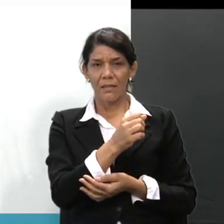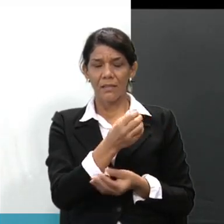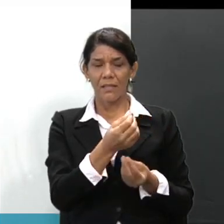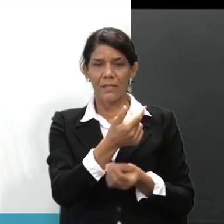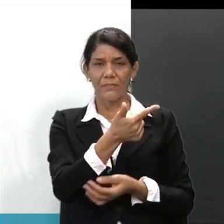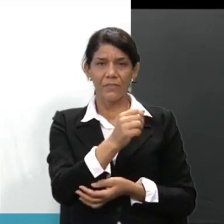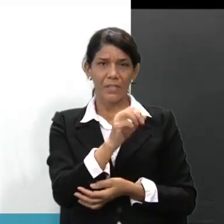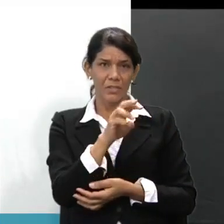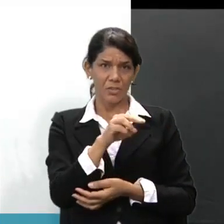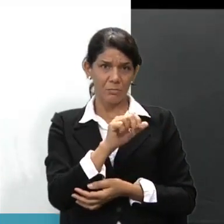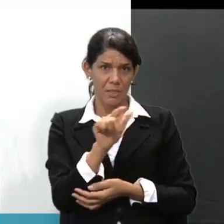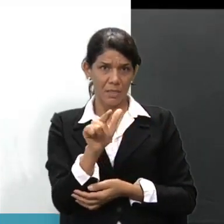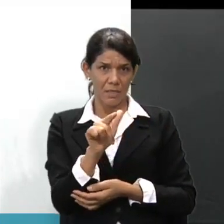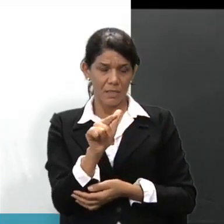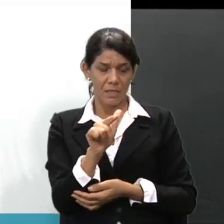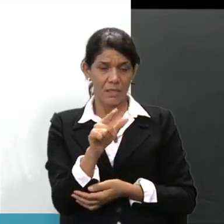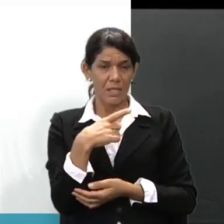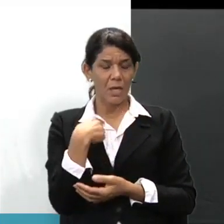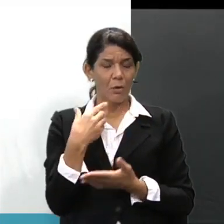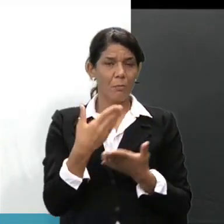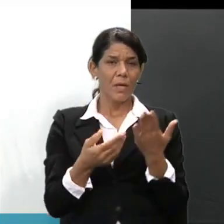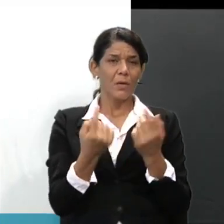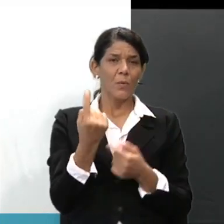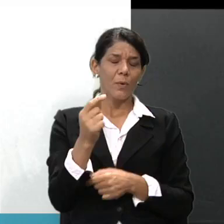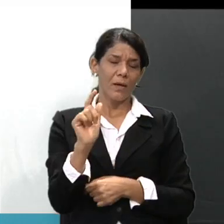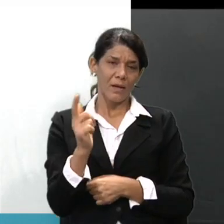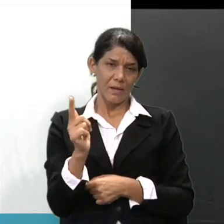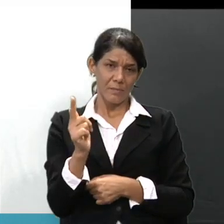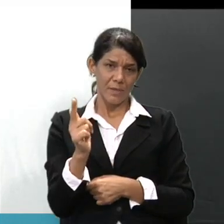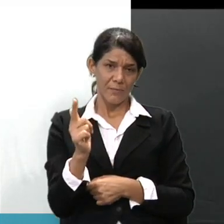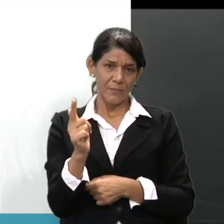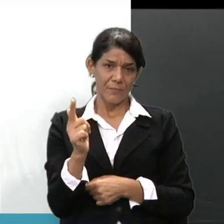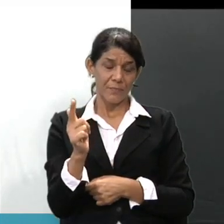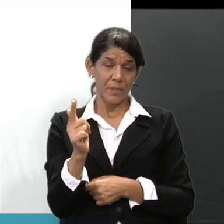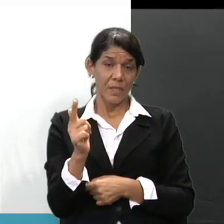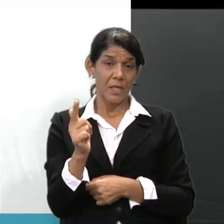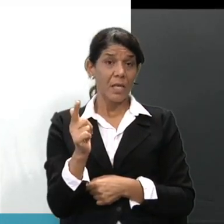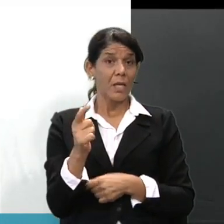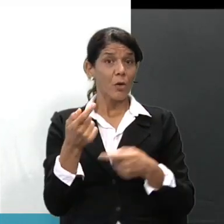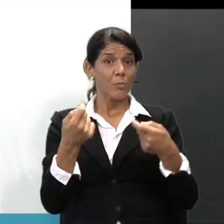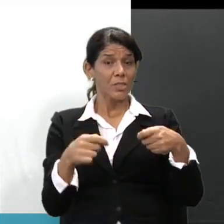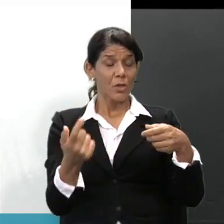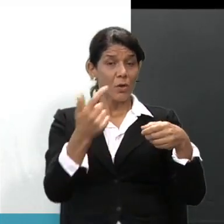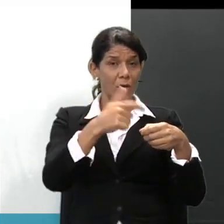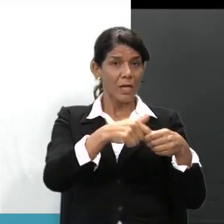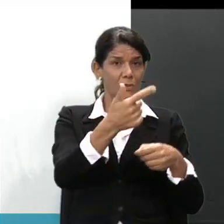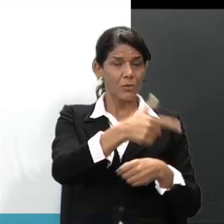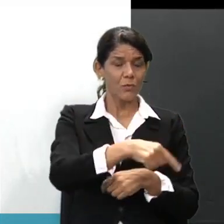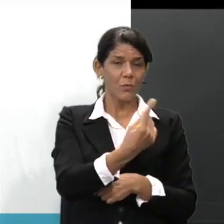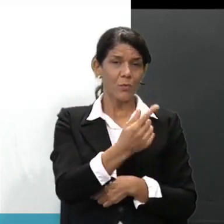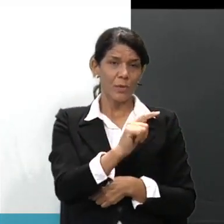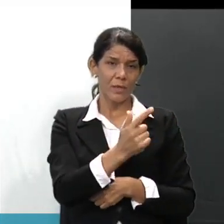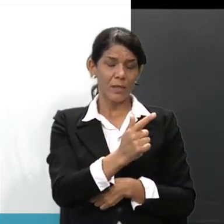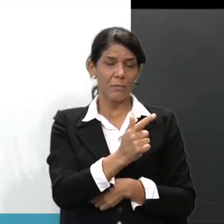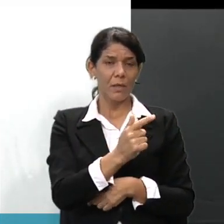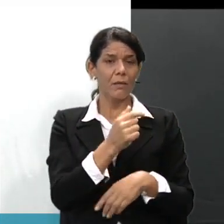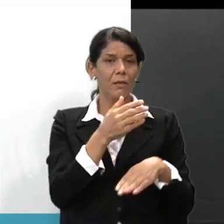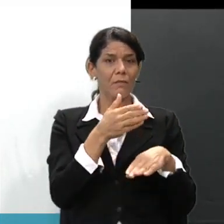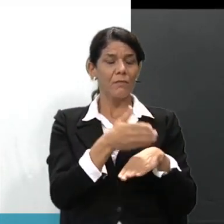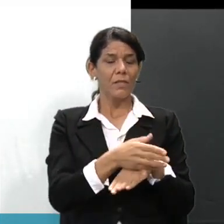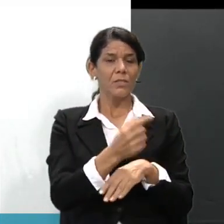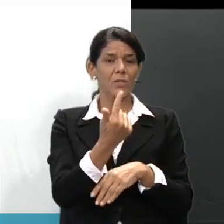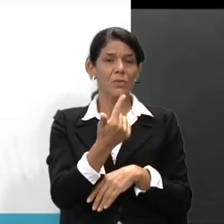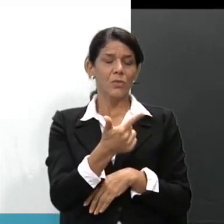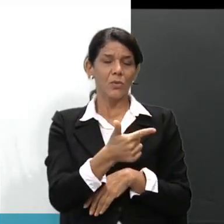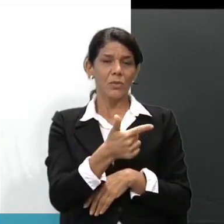então 20 ml, eu vou perder 1 grama. Eu vou ter que repor esse 1 grama por meio de